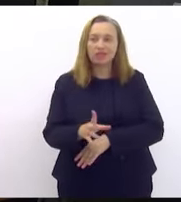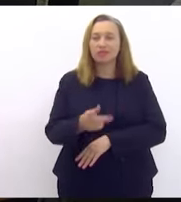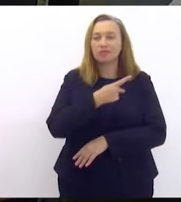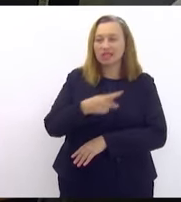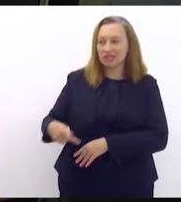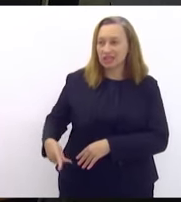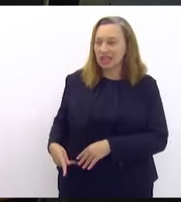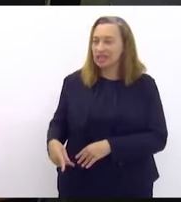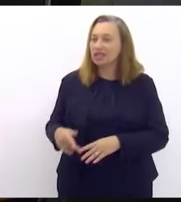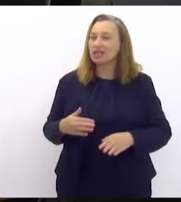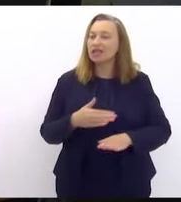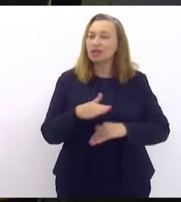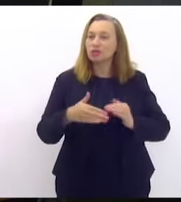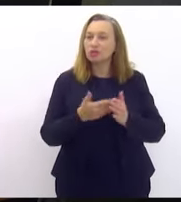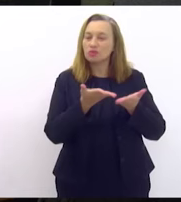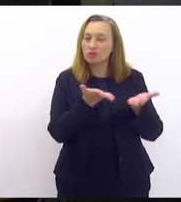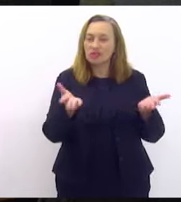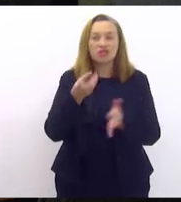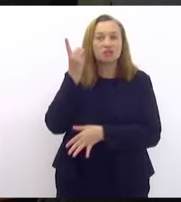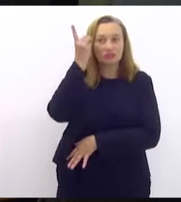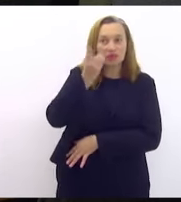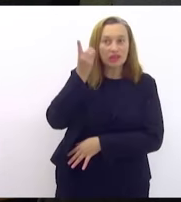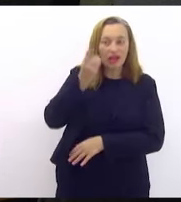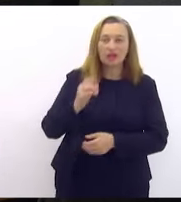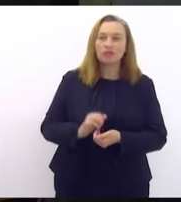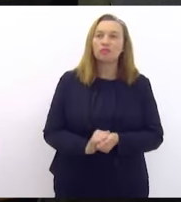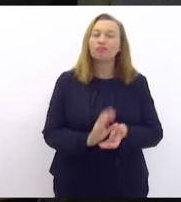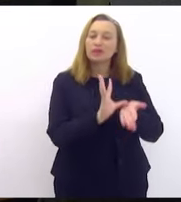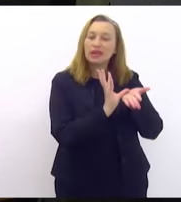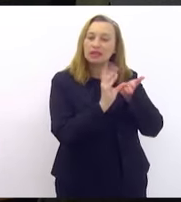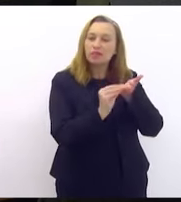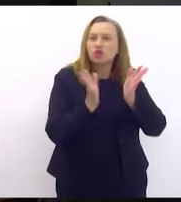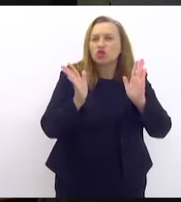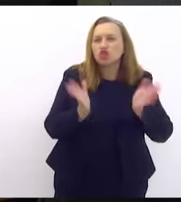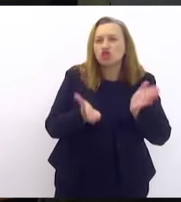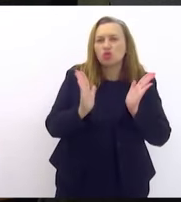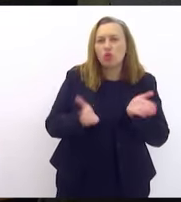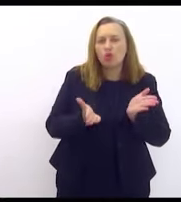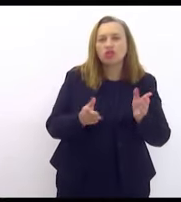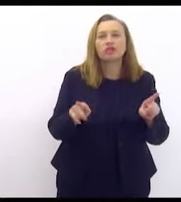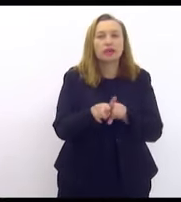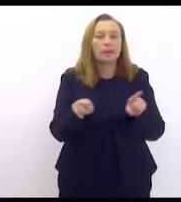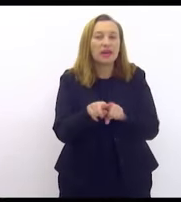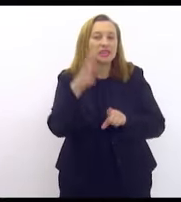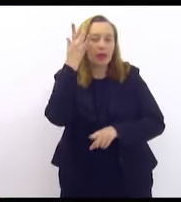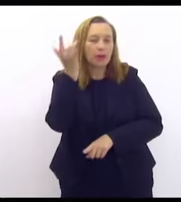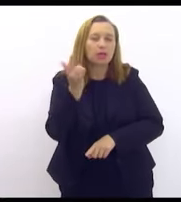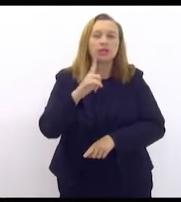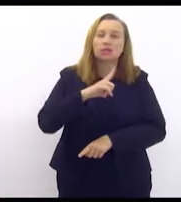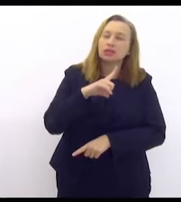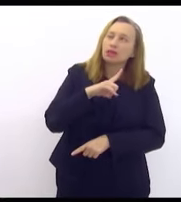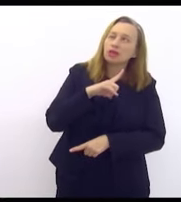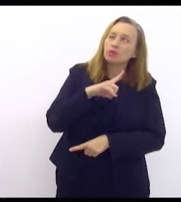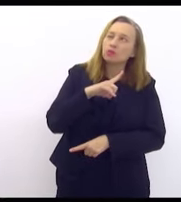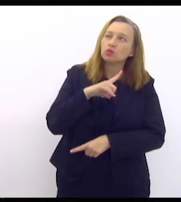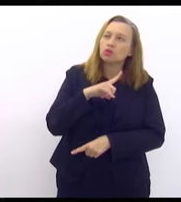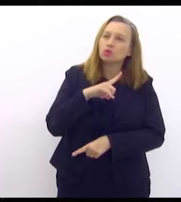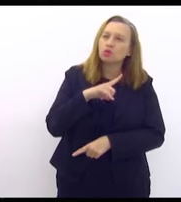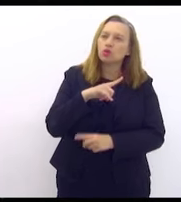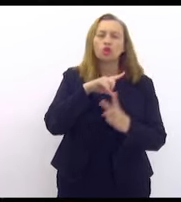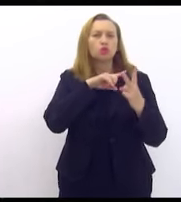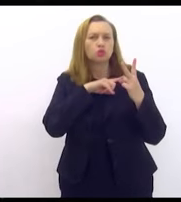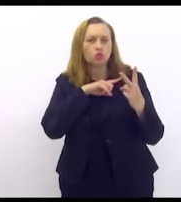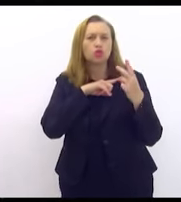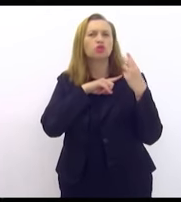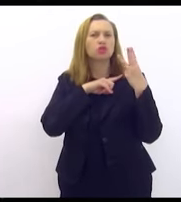E, sem dúvida nenhuma, nas pautas de hoje e de amanhã, nós temos, talvez, às duas ou